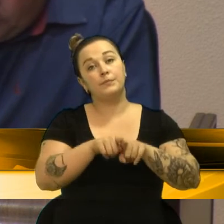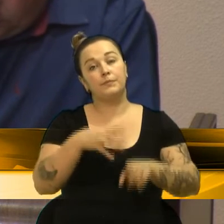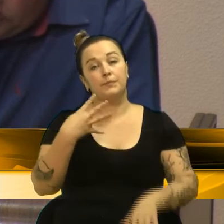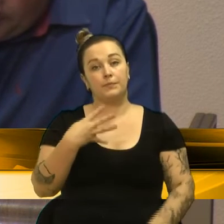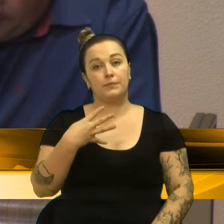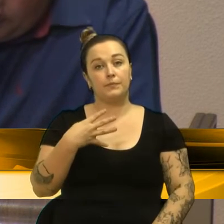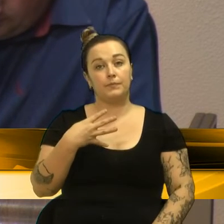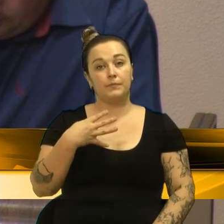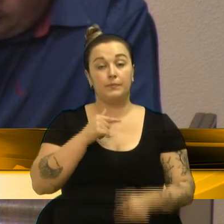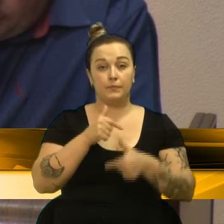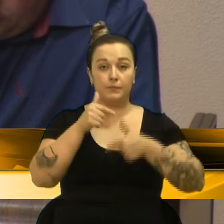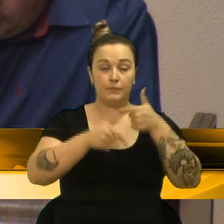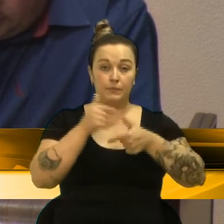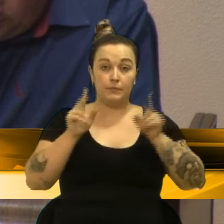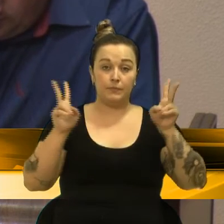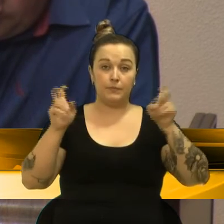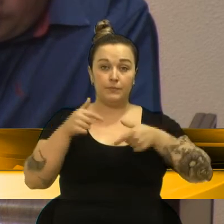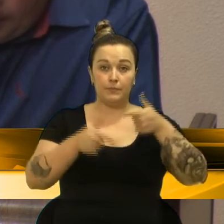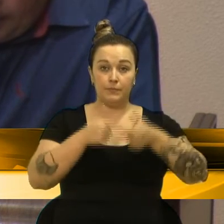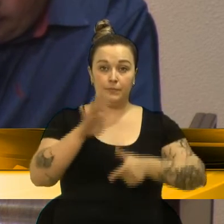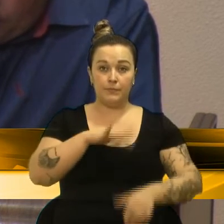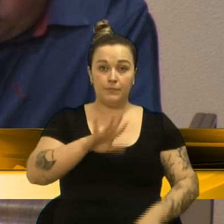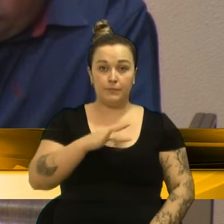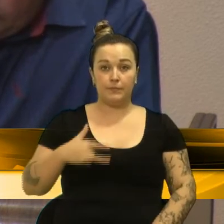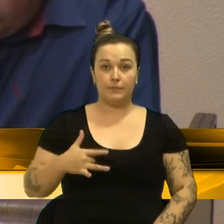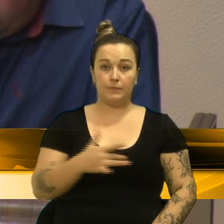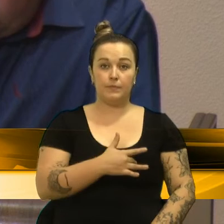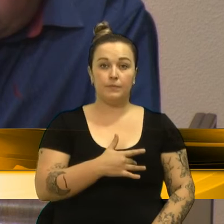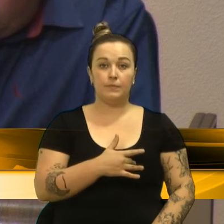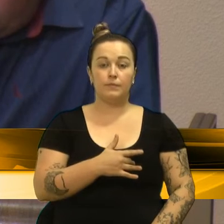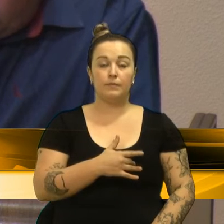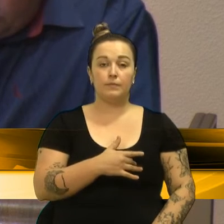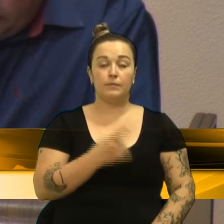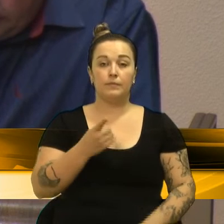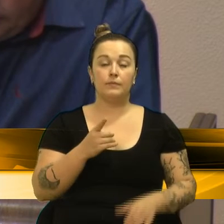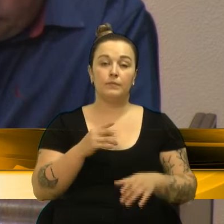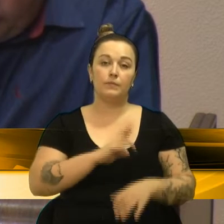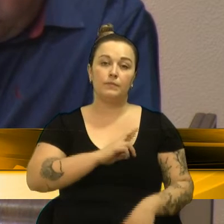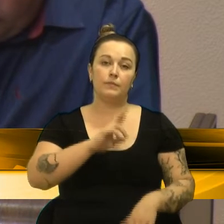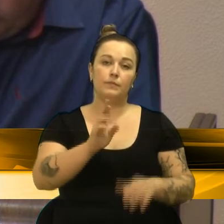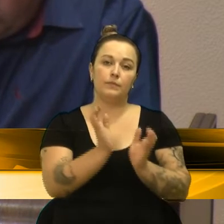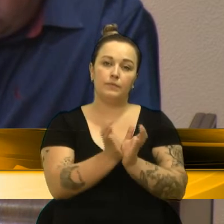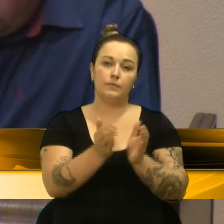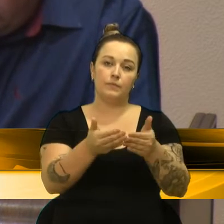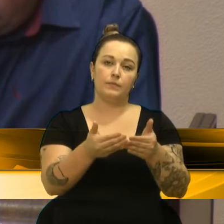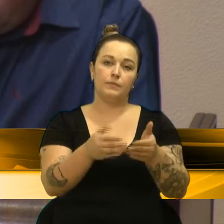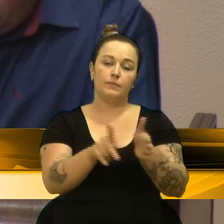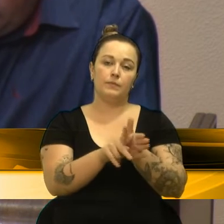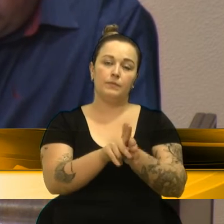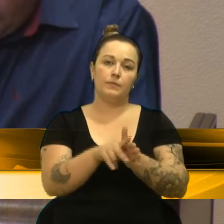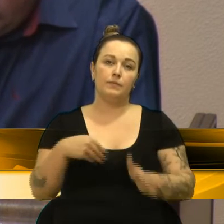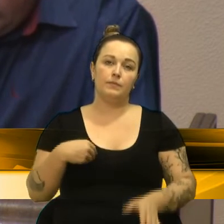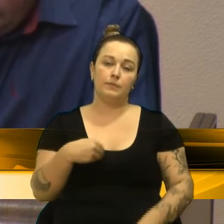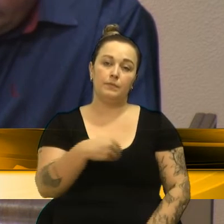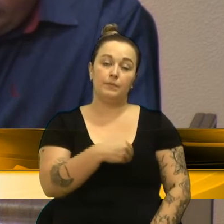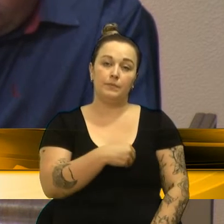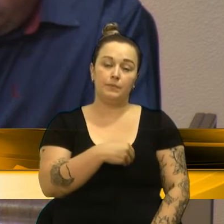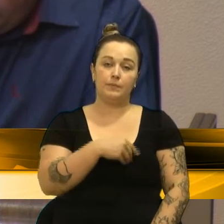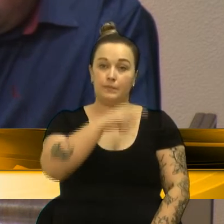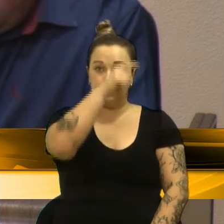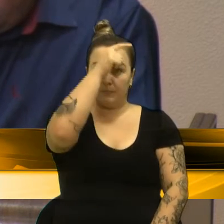Dos trabalhadores da saúde. A. Um representante do Conselho Regional de Medicina. B. Um representante do Conselho Regional de Enfermagem. C.